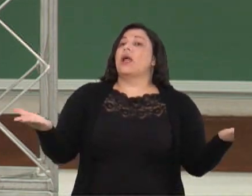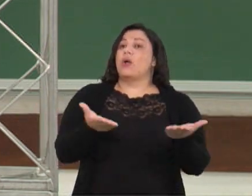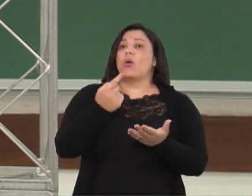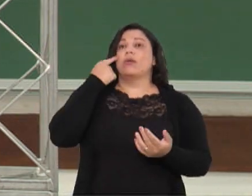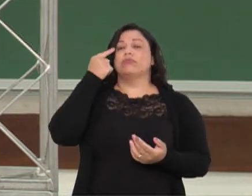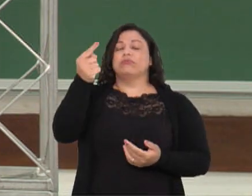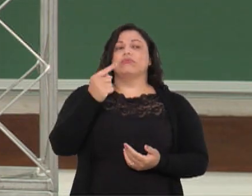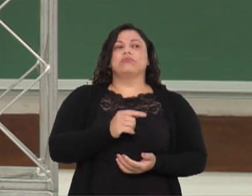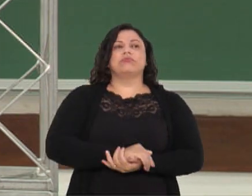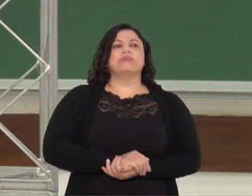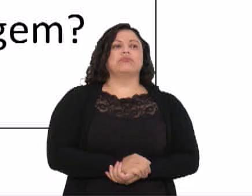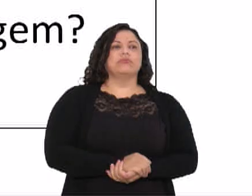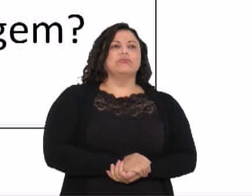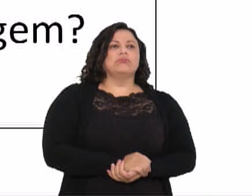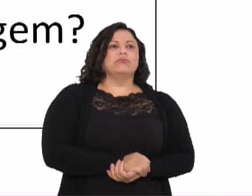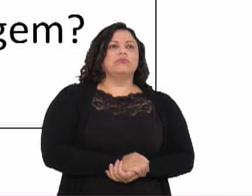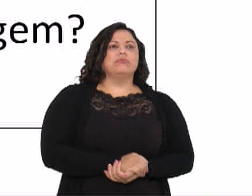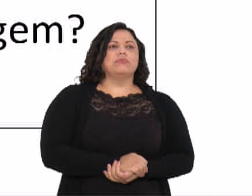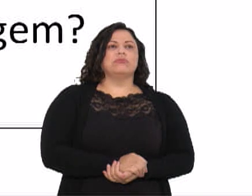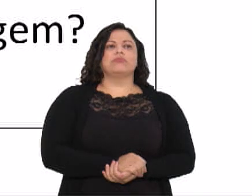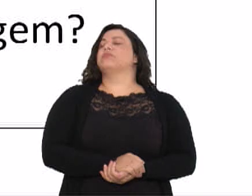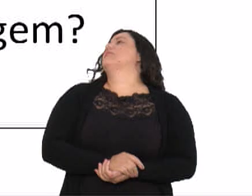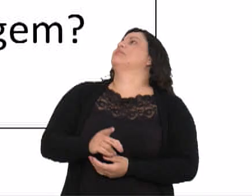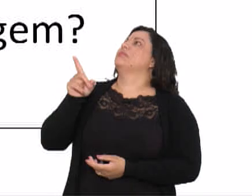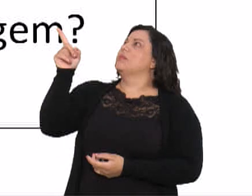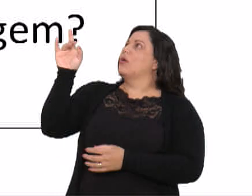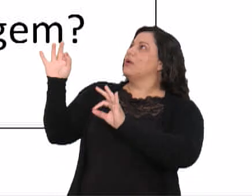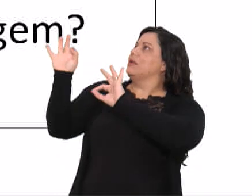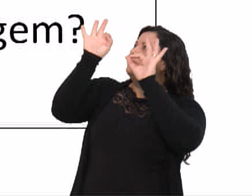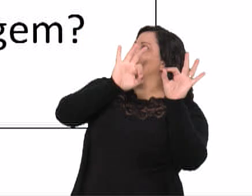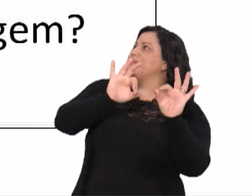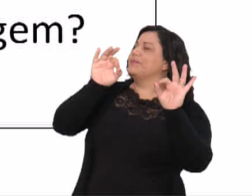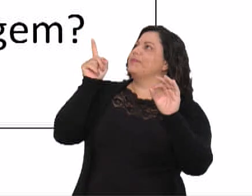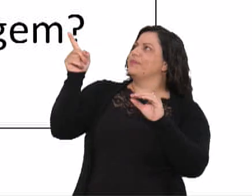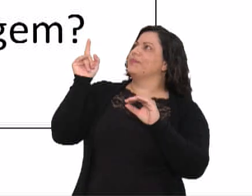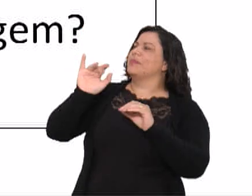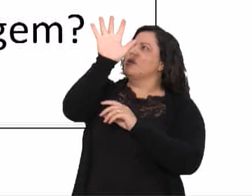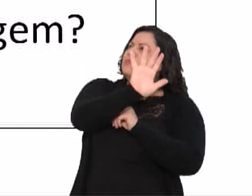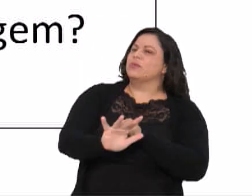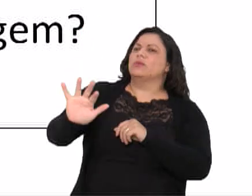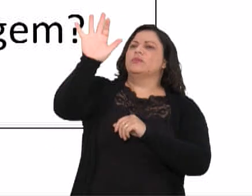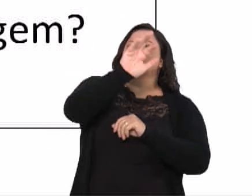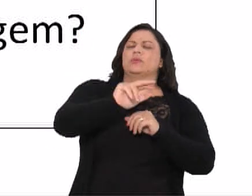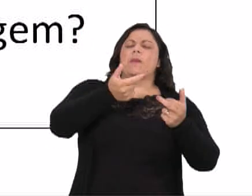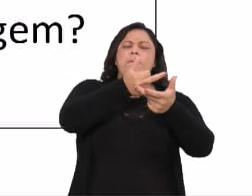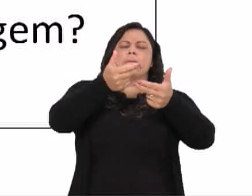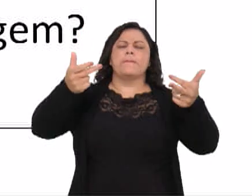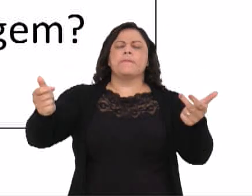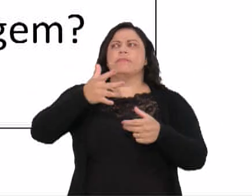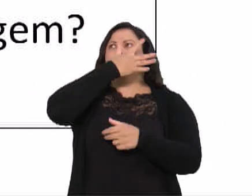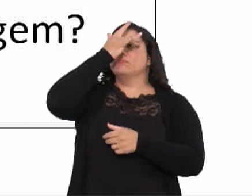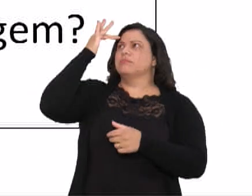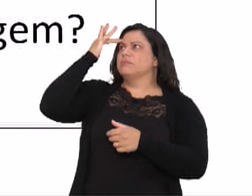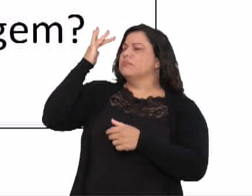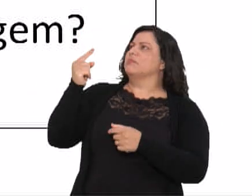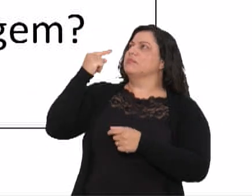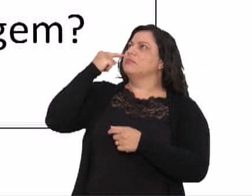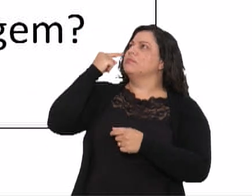aqui, ó. Uma bela imagem onde muitas pessoas pensando,